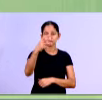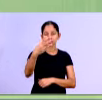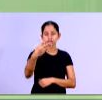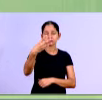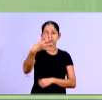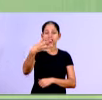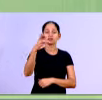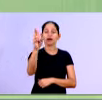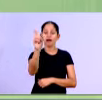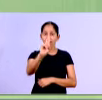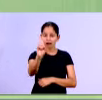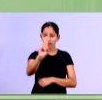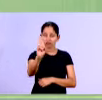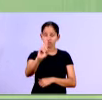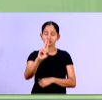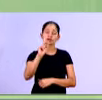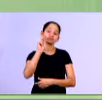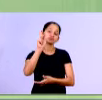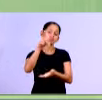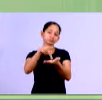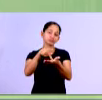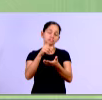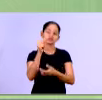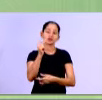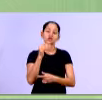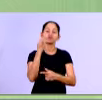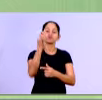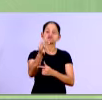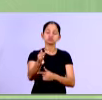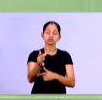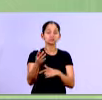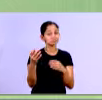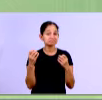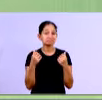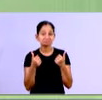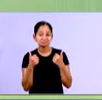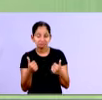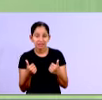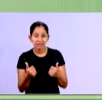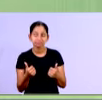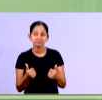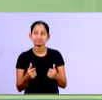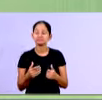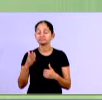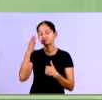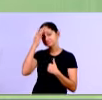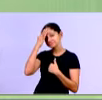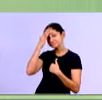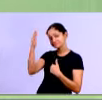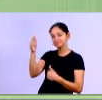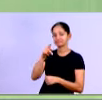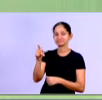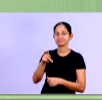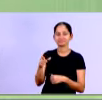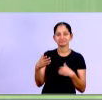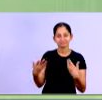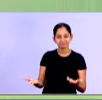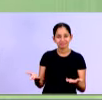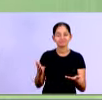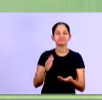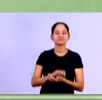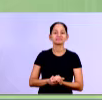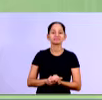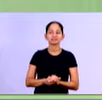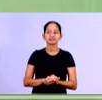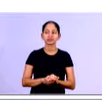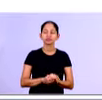R$534, que é o nosso valor futuro. Muito bem. Obrigado, Rafael. E aqui a gente tem,